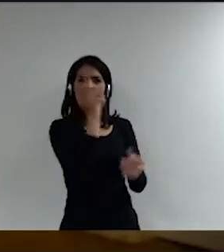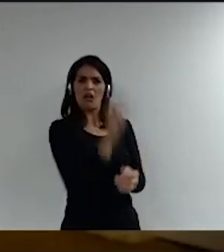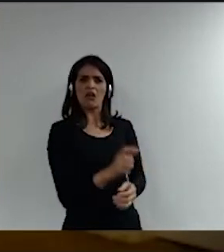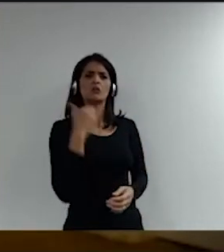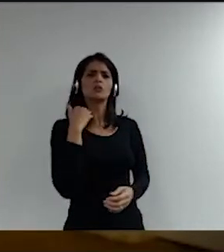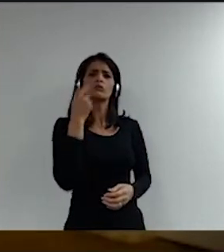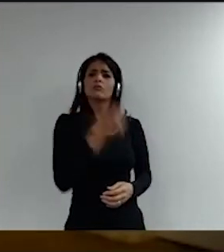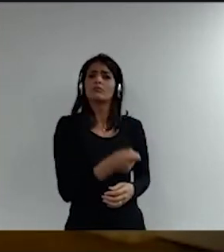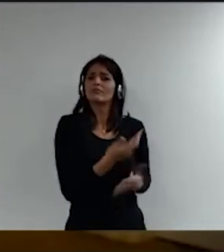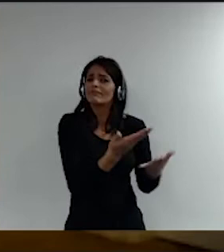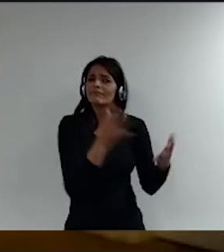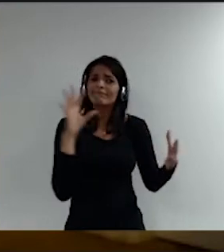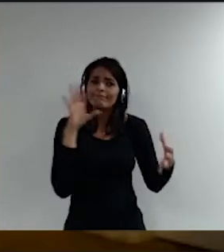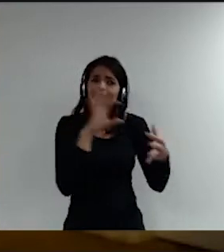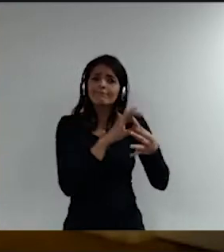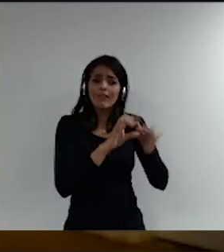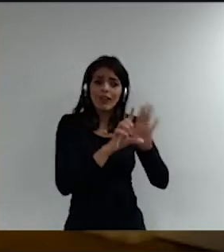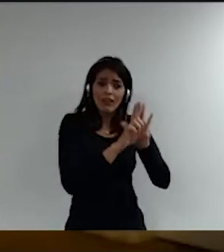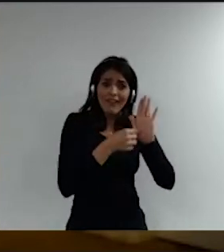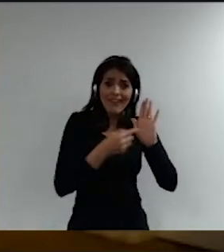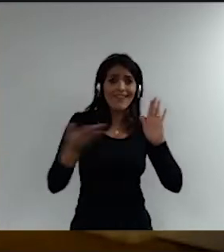cujos fundamentos não leram.